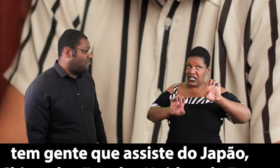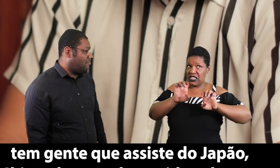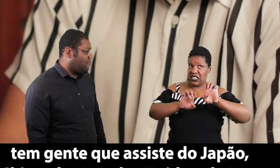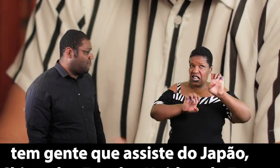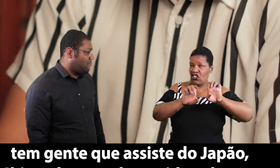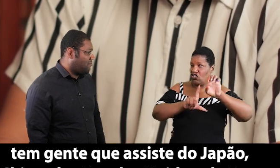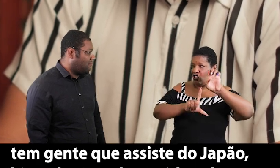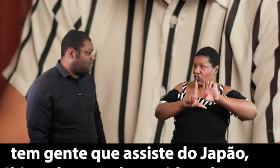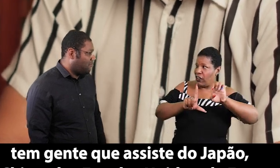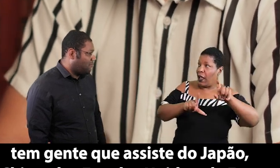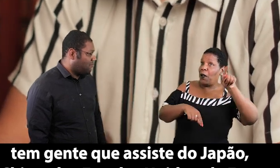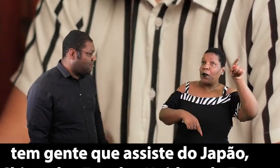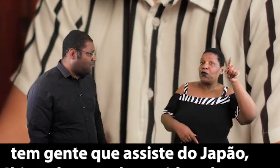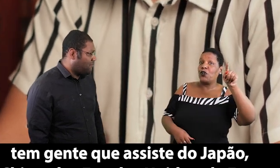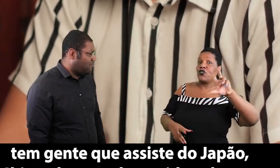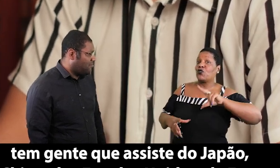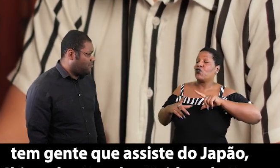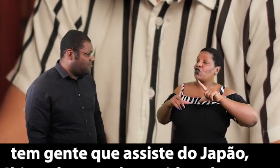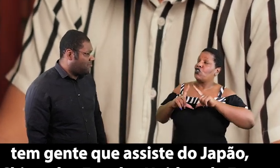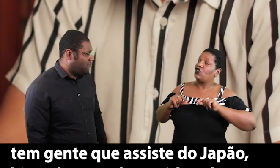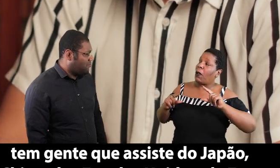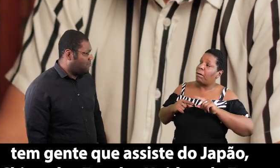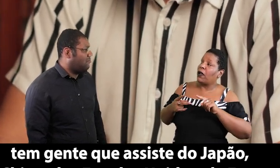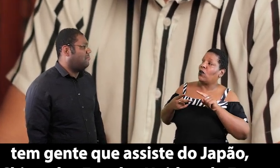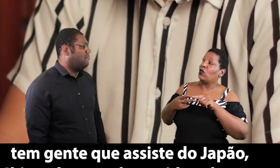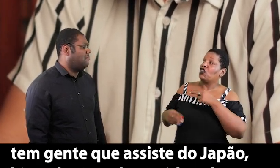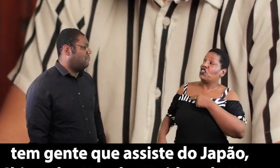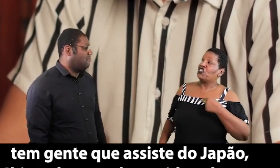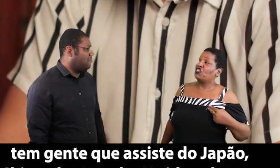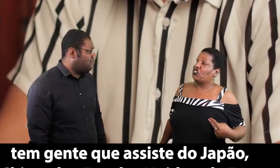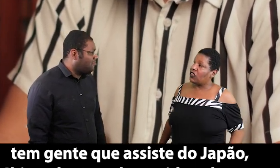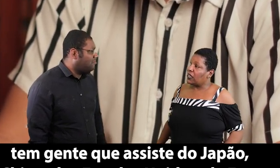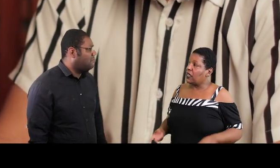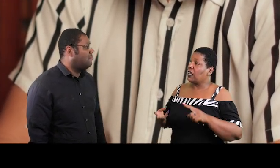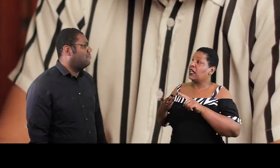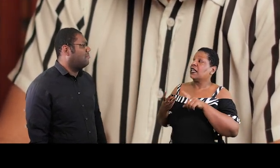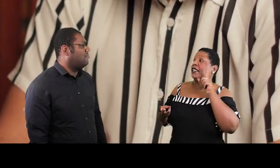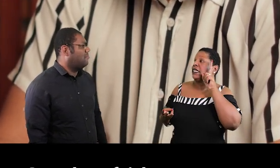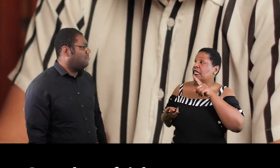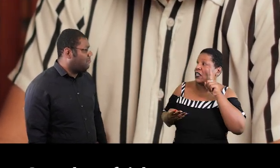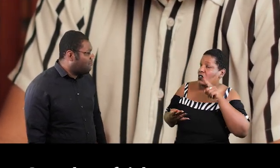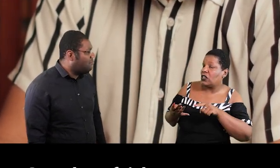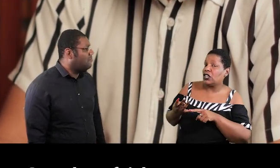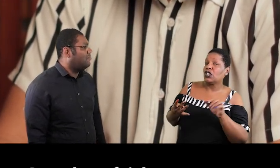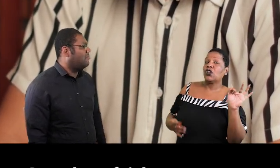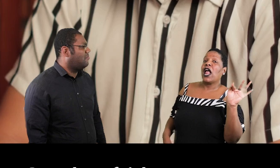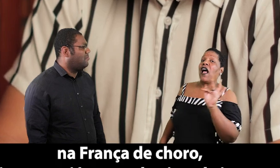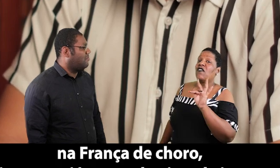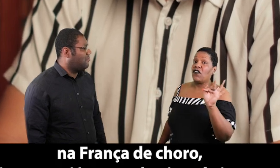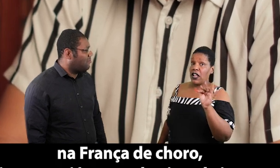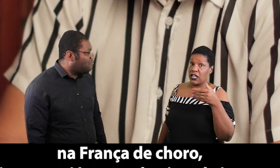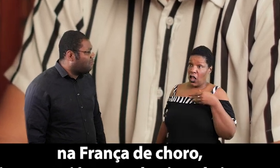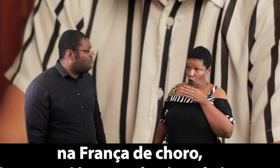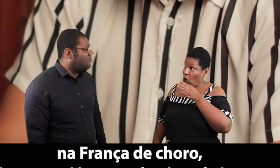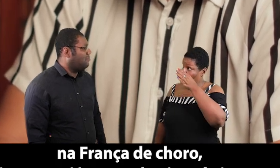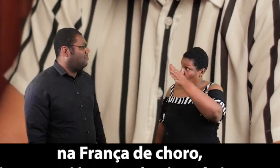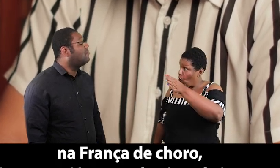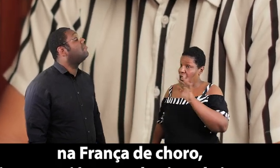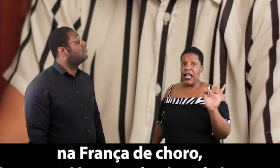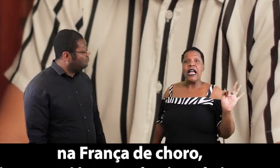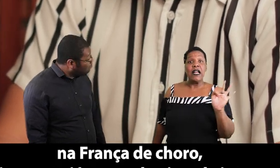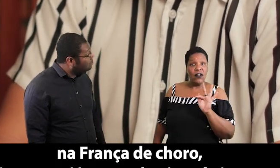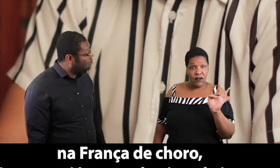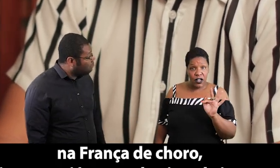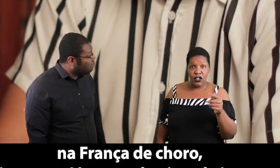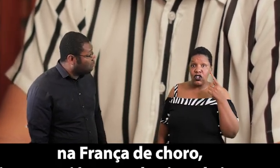tem gente que assiste do Japão, da China, dos Estados Unidos, da França. Quando eu fui dar um curso na França, de choro,